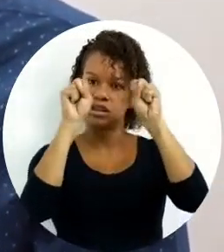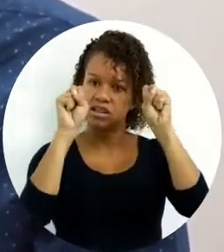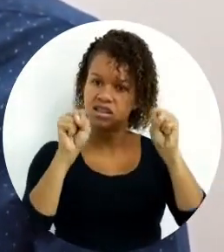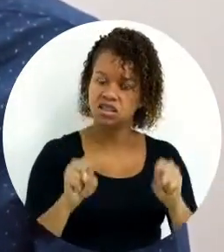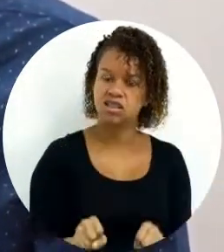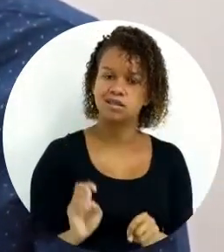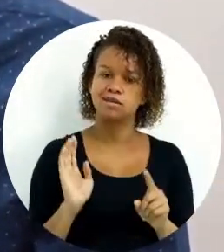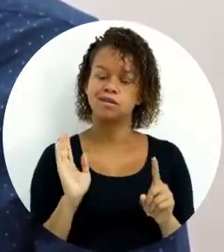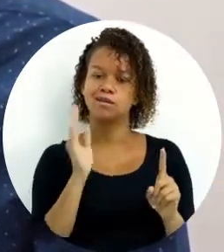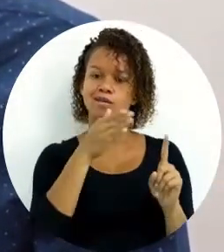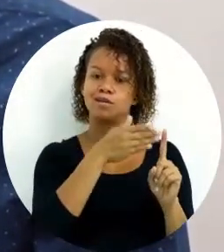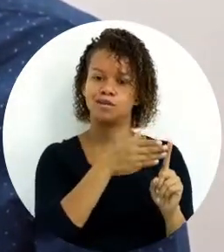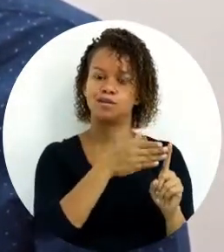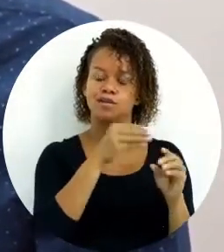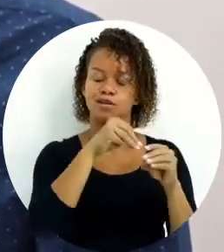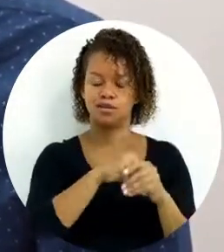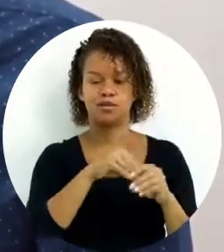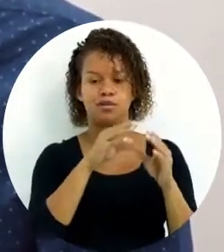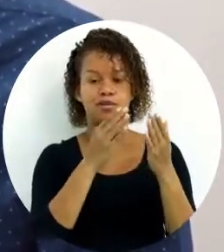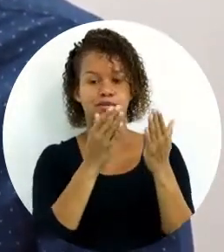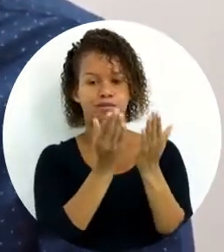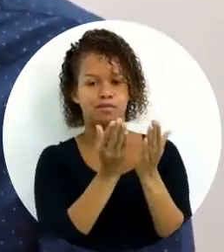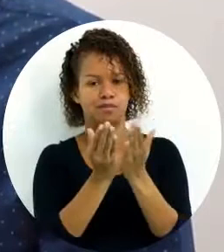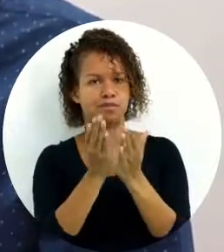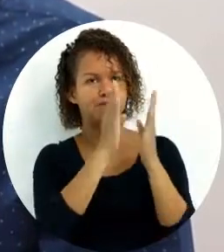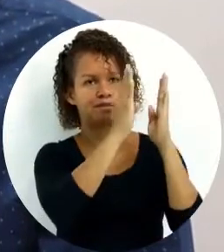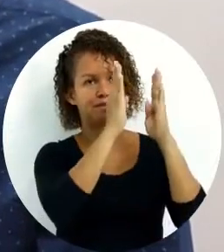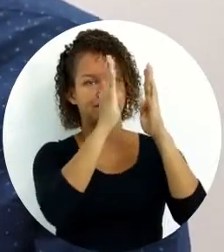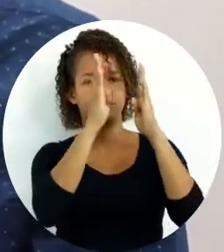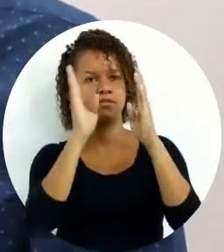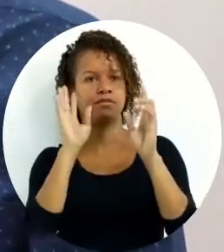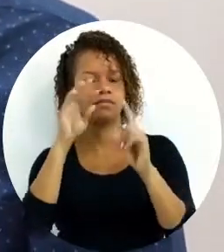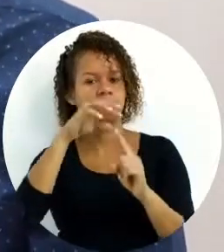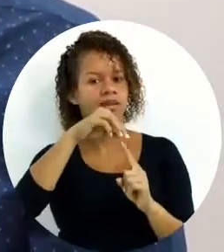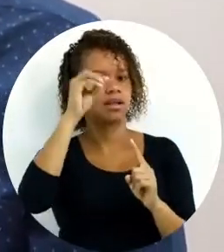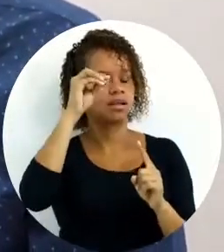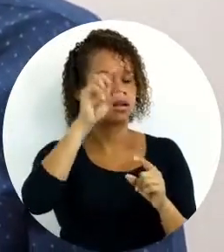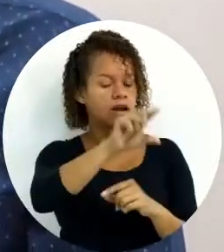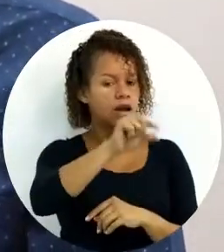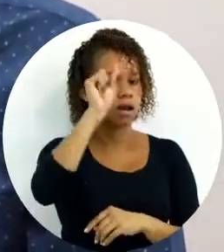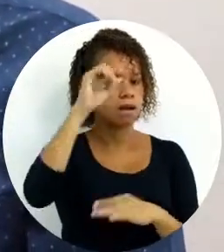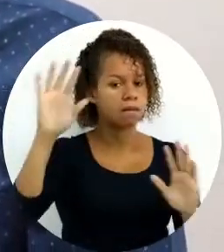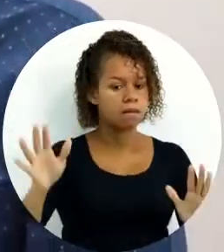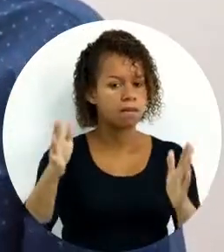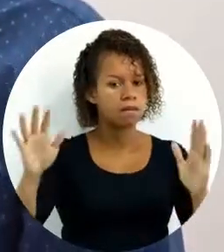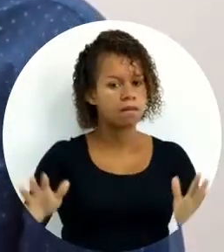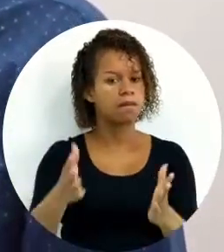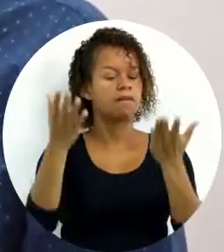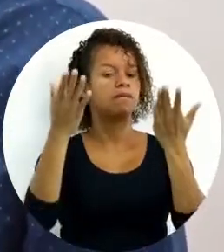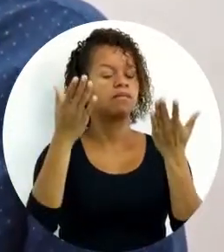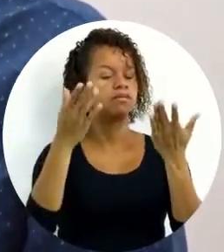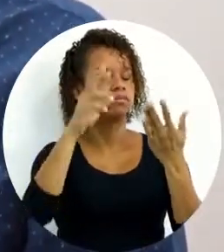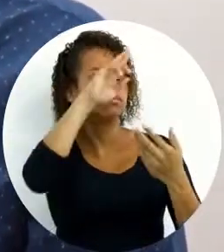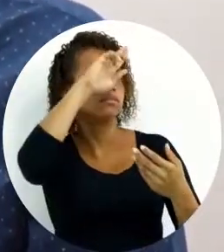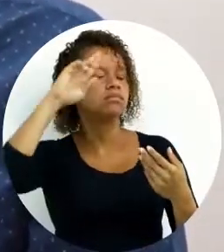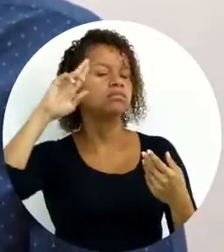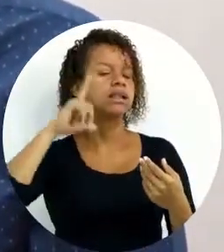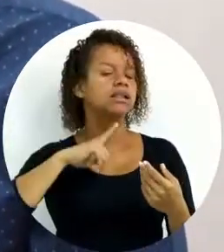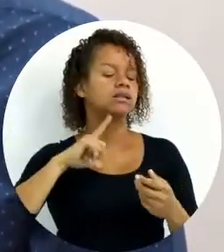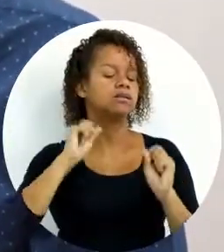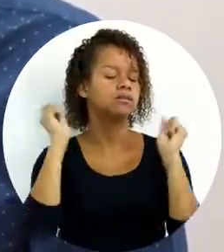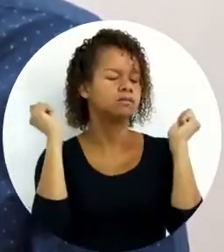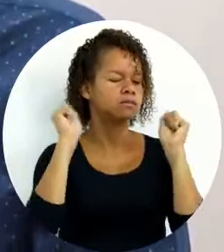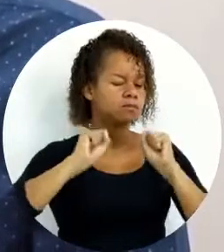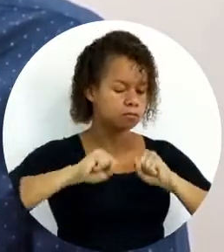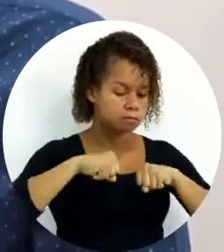de referência da biblioteca, destacar, reforçar, promover esse conhecimento ao usuário para que ele possa ter um